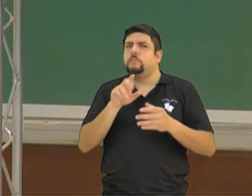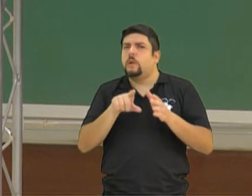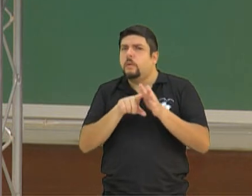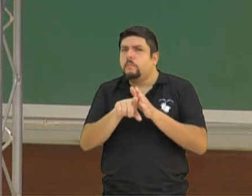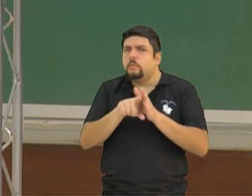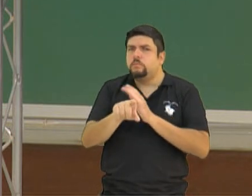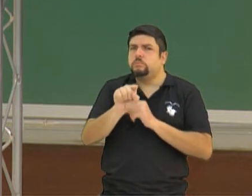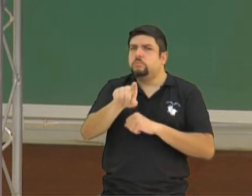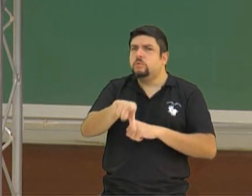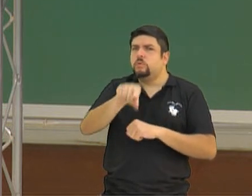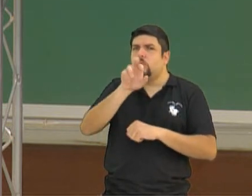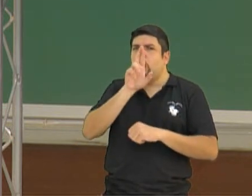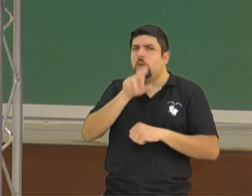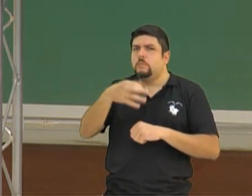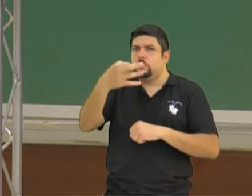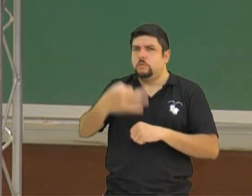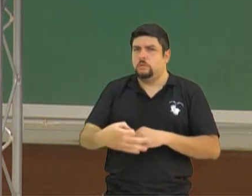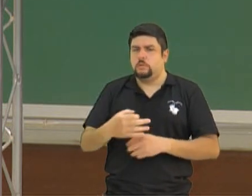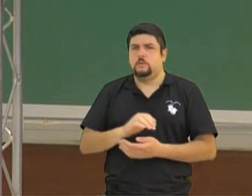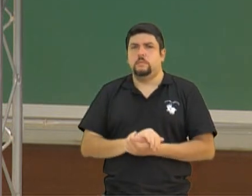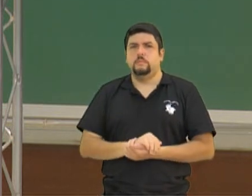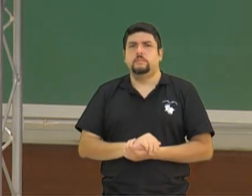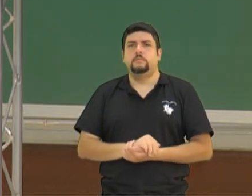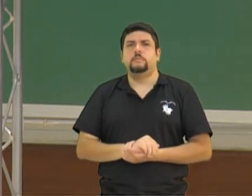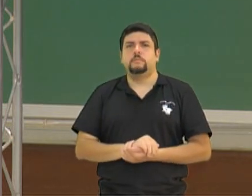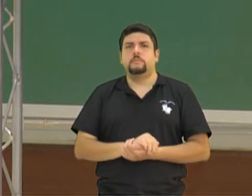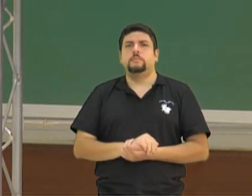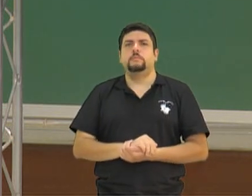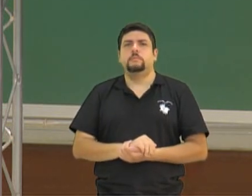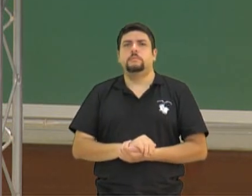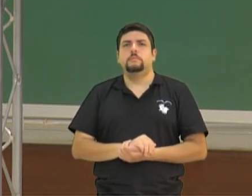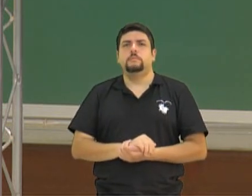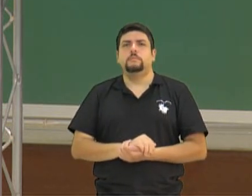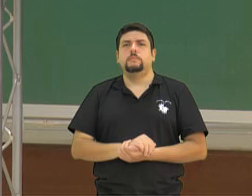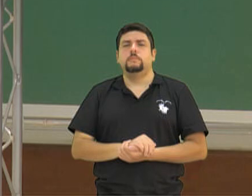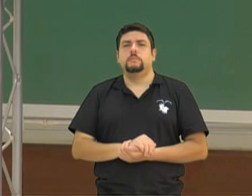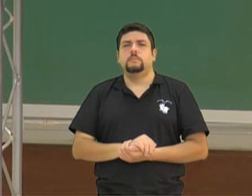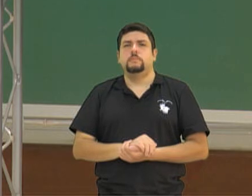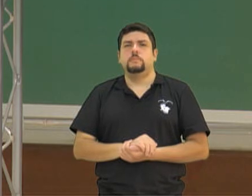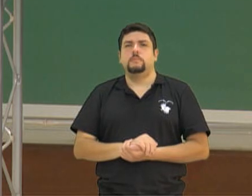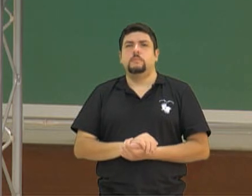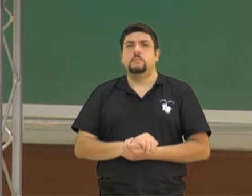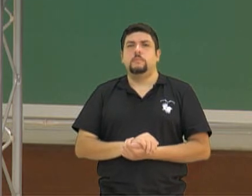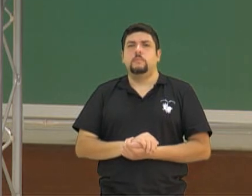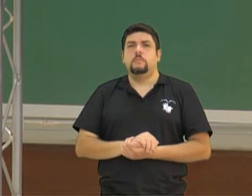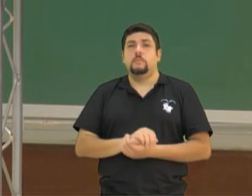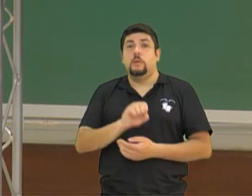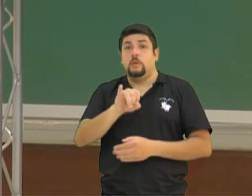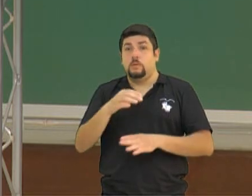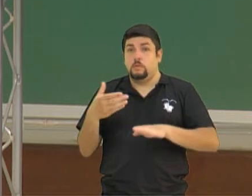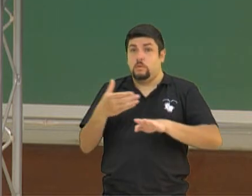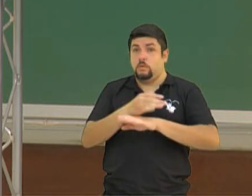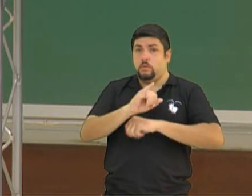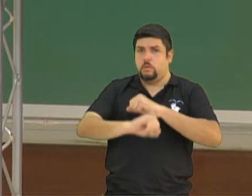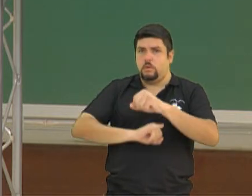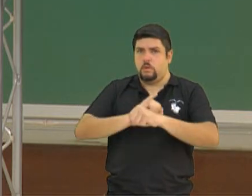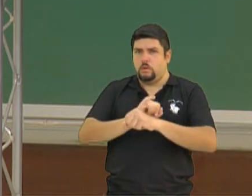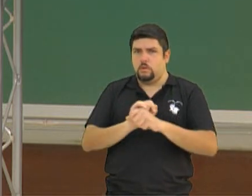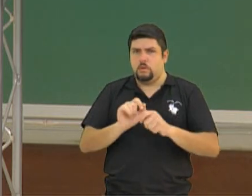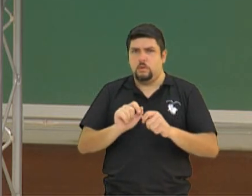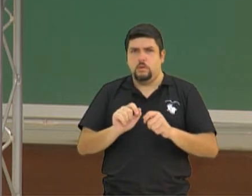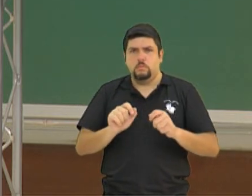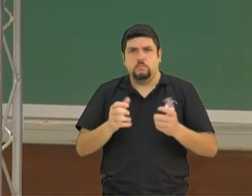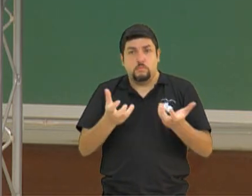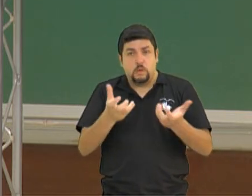marcar, tá ok? Então você pode ir colocando as respostas no caderno. Quem tiver acesso ou de alguma maneira na internet quiser pesquisar alguma